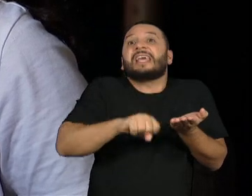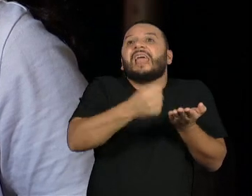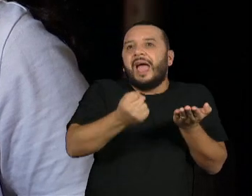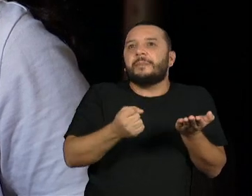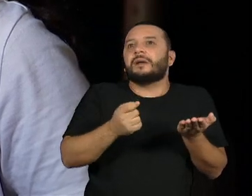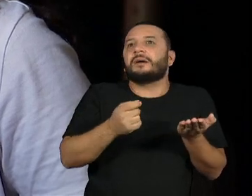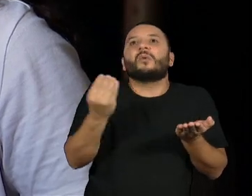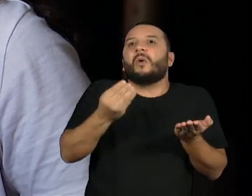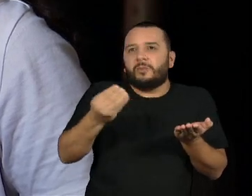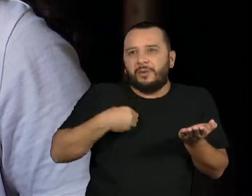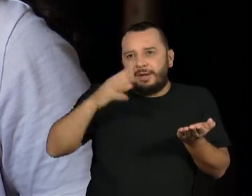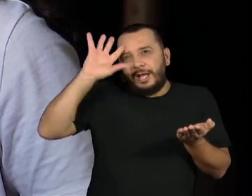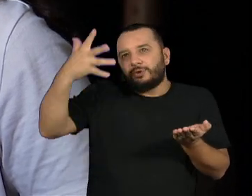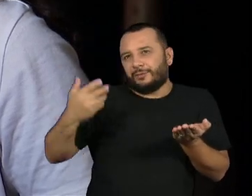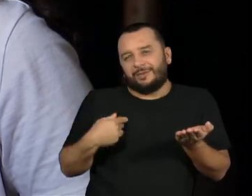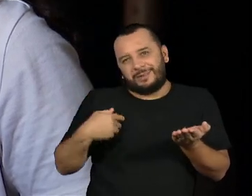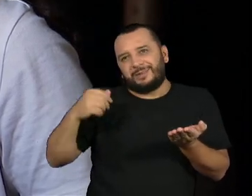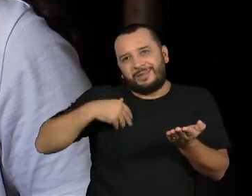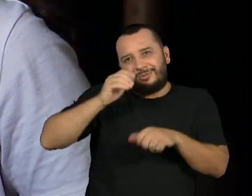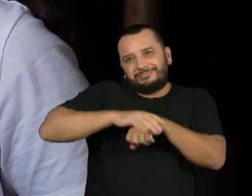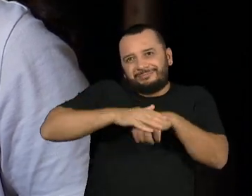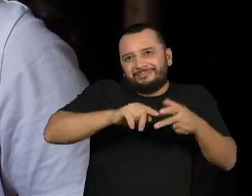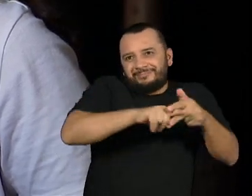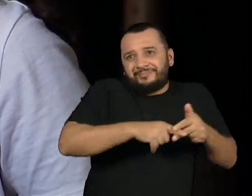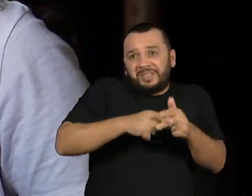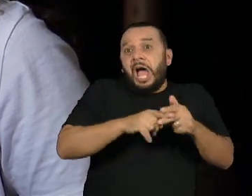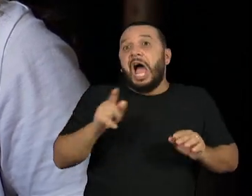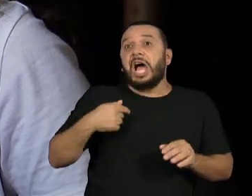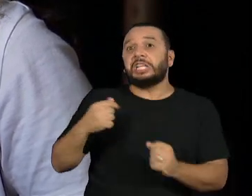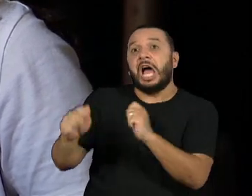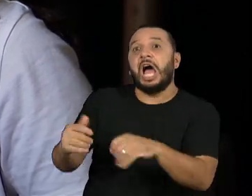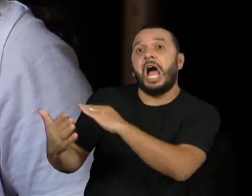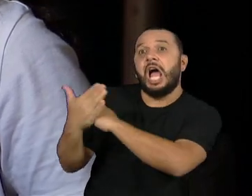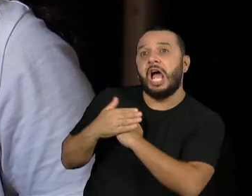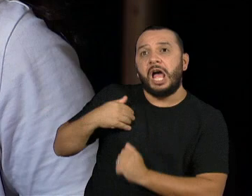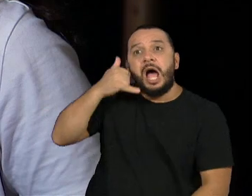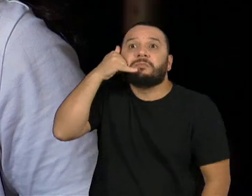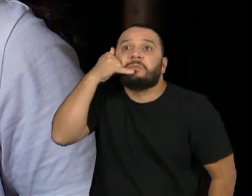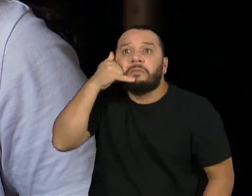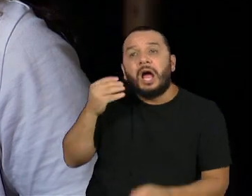né? A gente, quando está em solitário, não pode ficar contando com outras pessoas. E ninguém